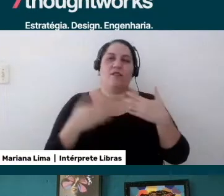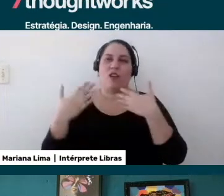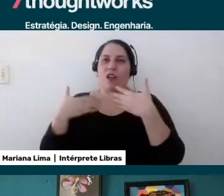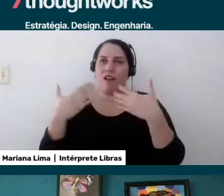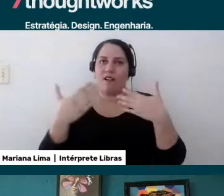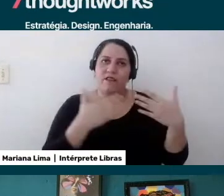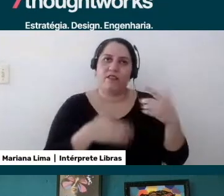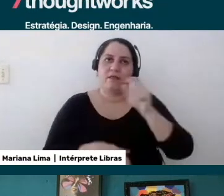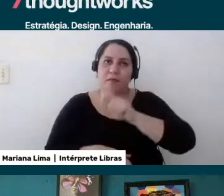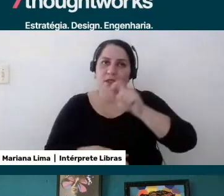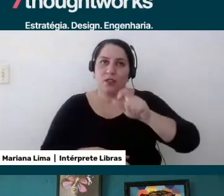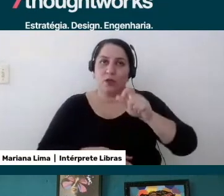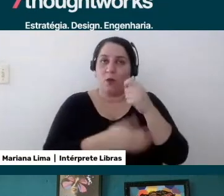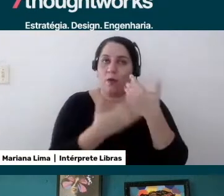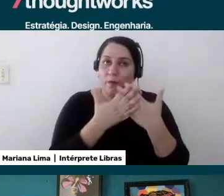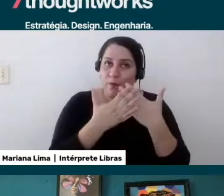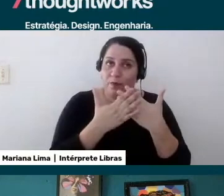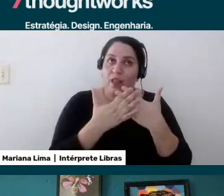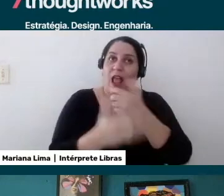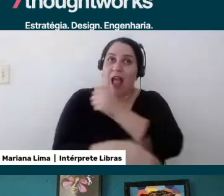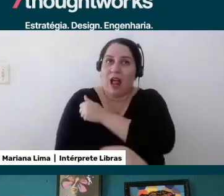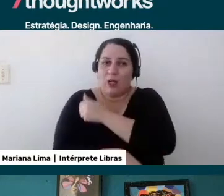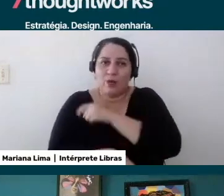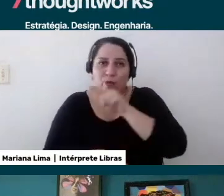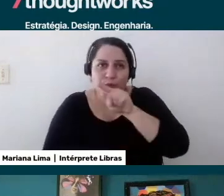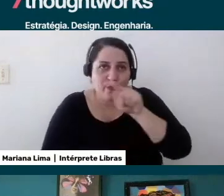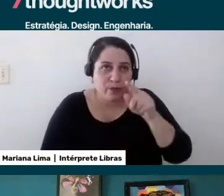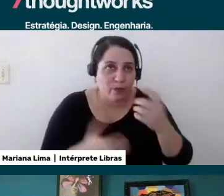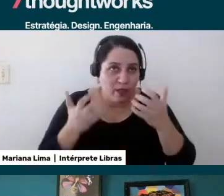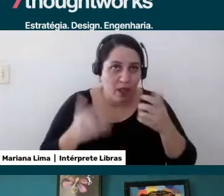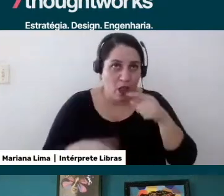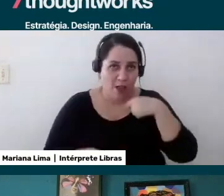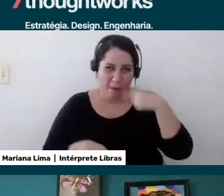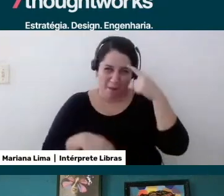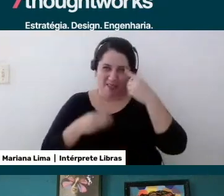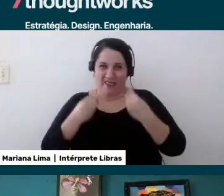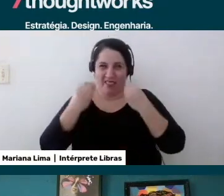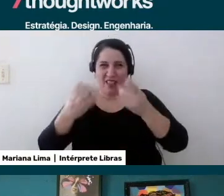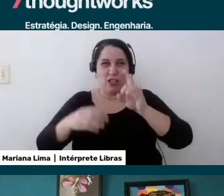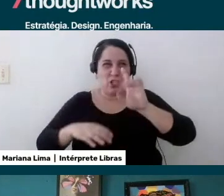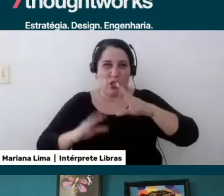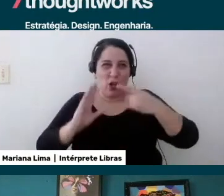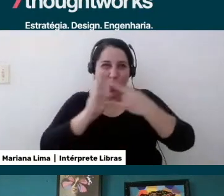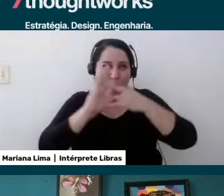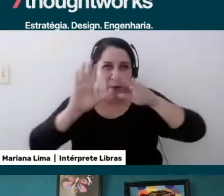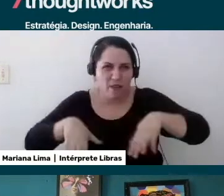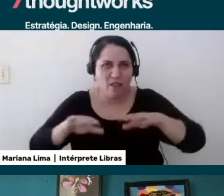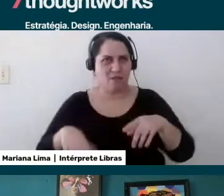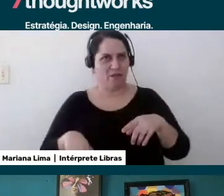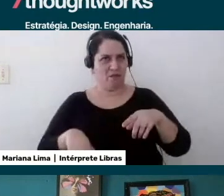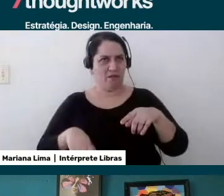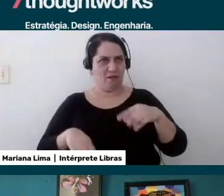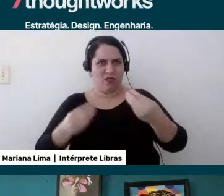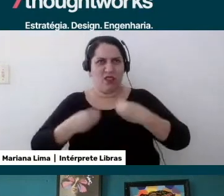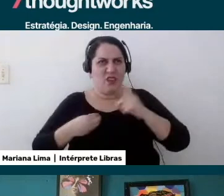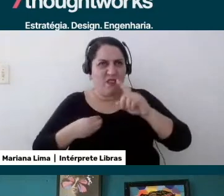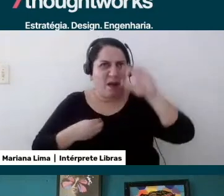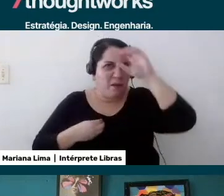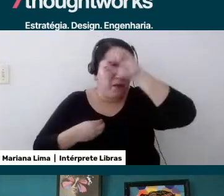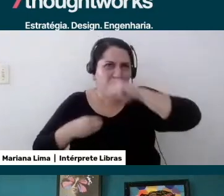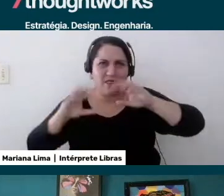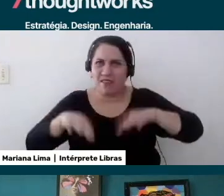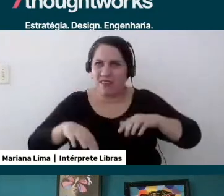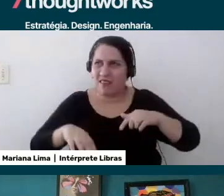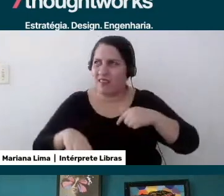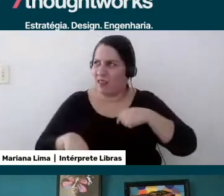conversando com os estudantes, eu falo assim, esse curso não é um curso que o objetivo é te ensinar tecnologia ou programação. Aí a pessoa assusta, fala, ixi, acho que eu